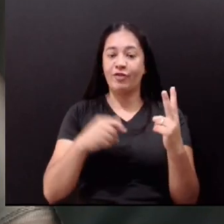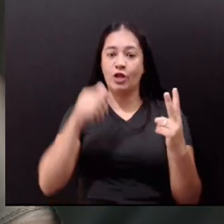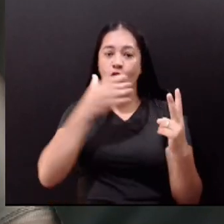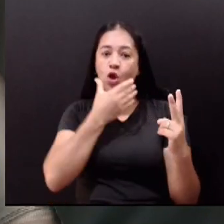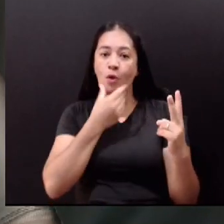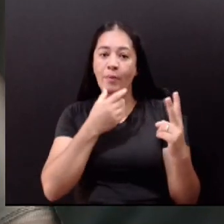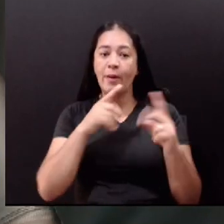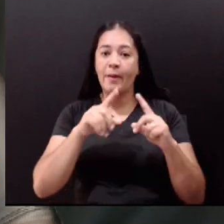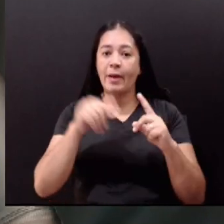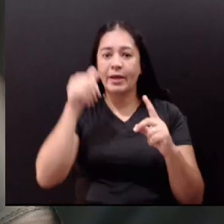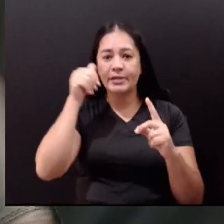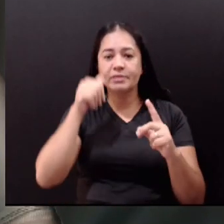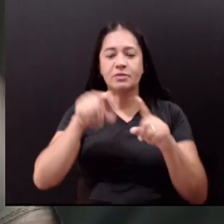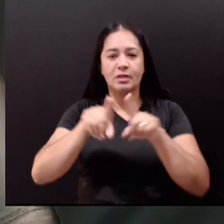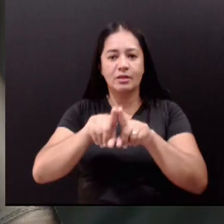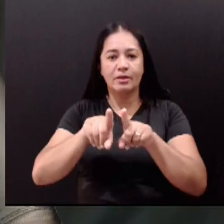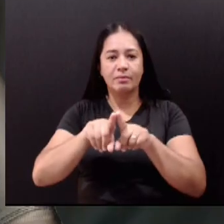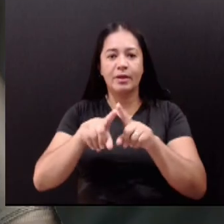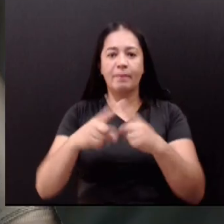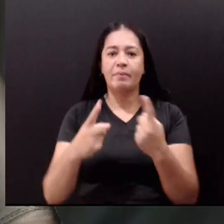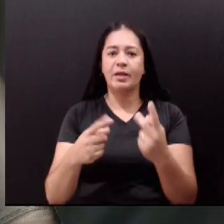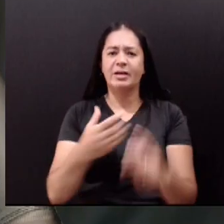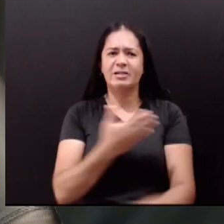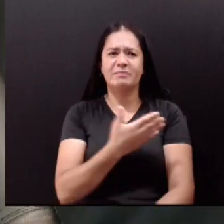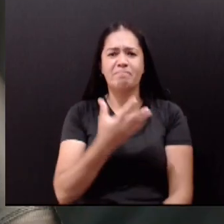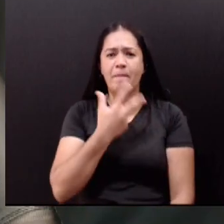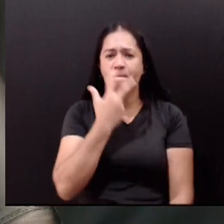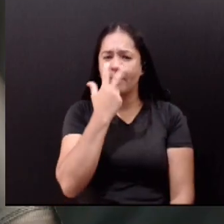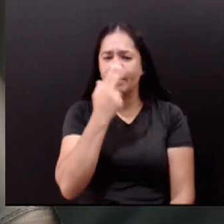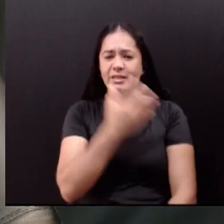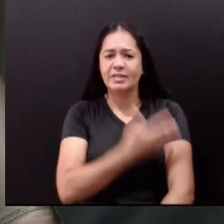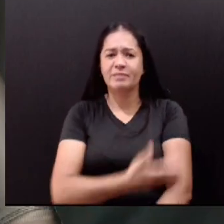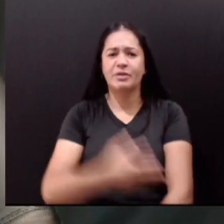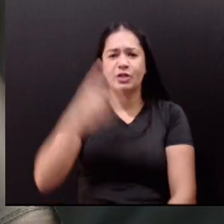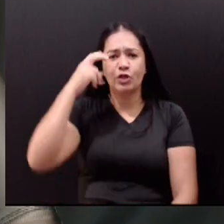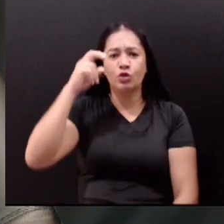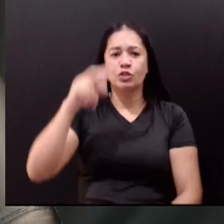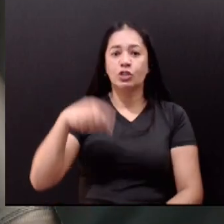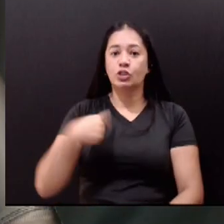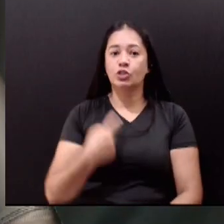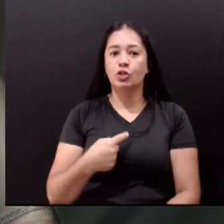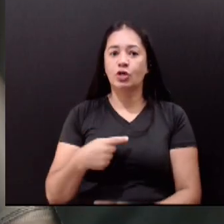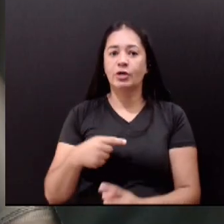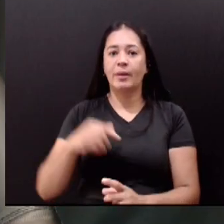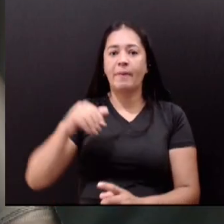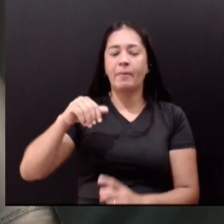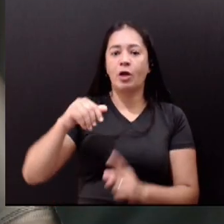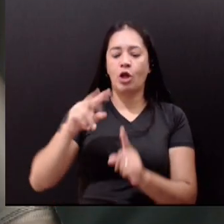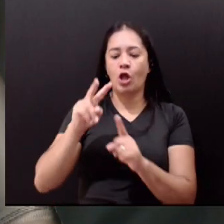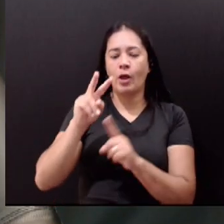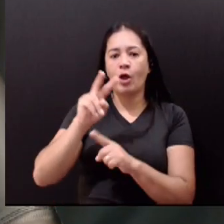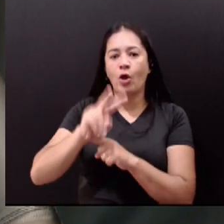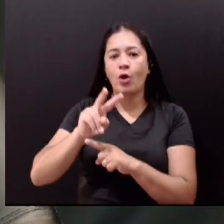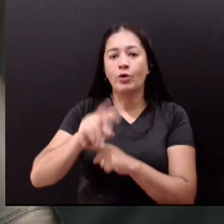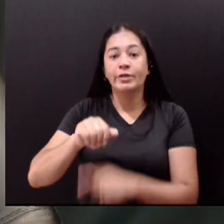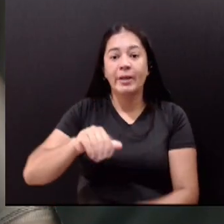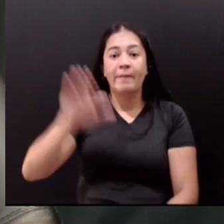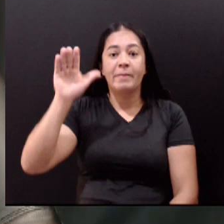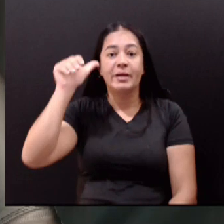algo meio que cultural, assim, que a gente tem um cuidado a mais com as meninas, e aí a gente